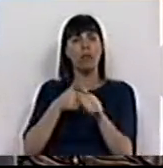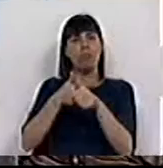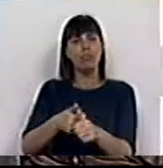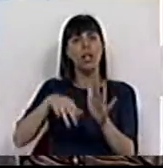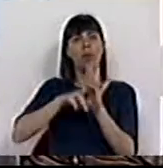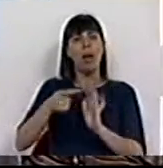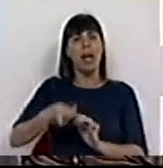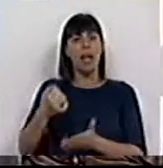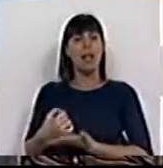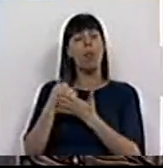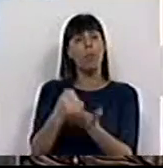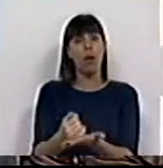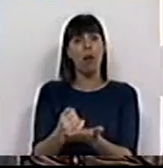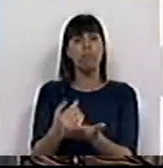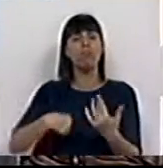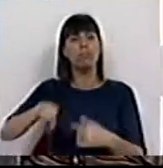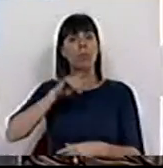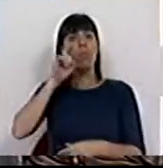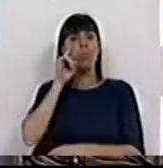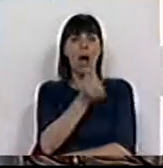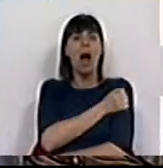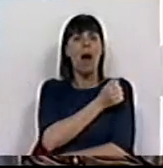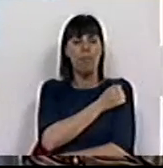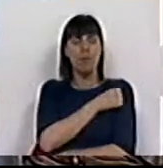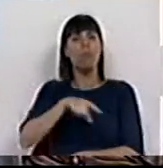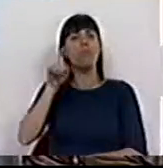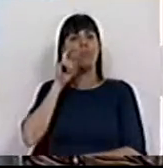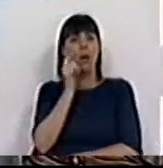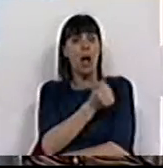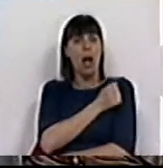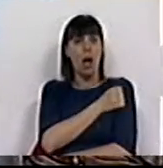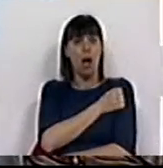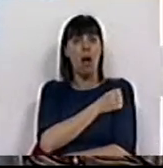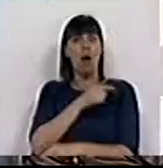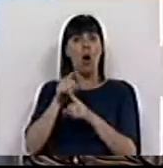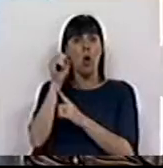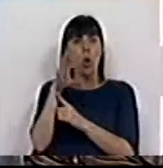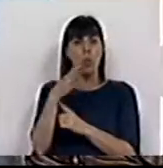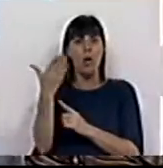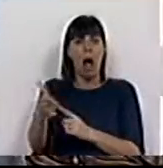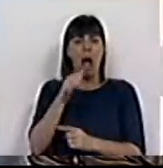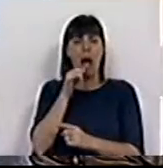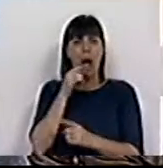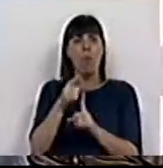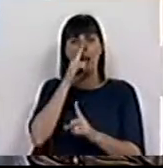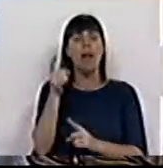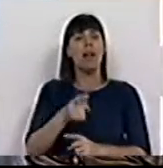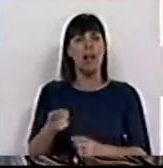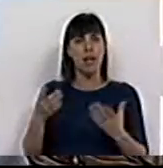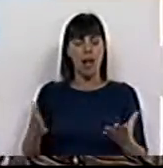do regime de renda apoiada. Proteger a habitação com luz, com água, com